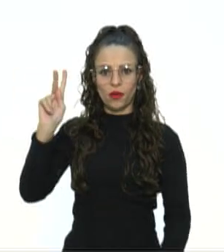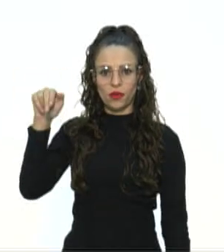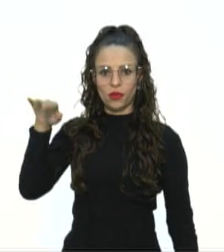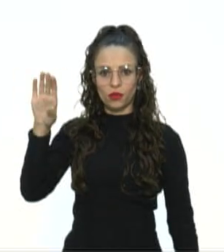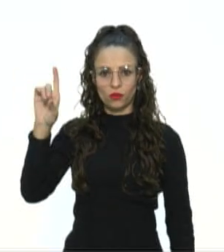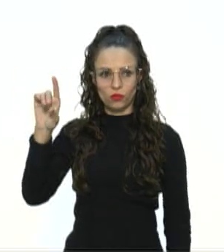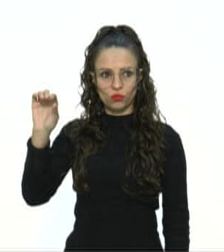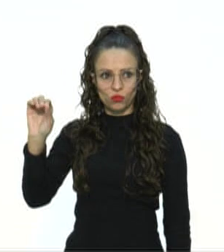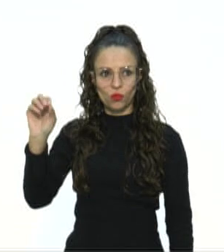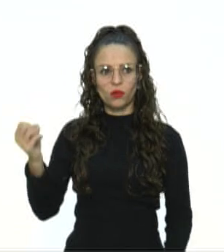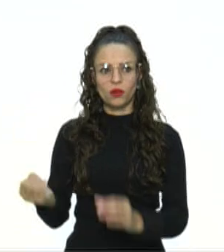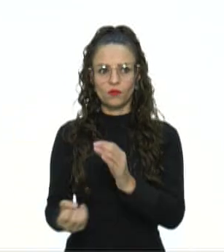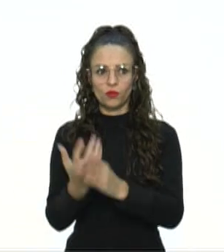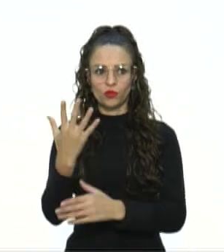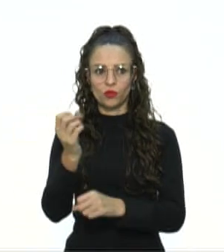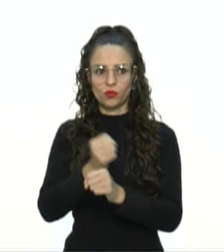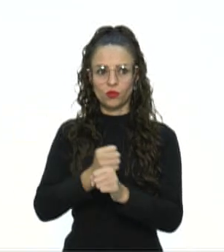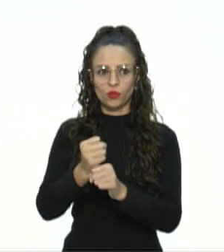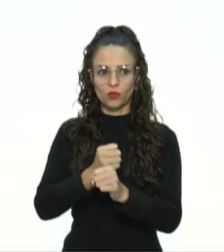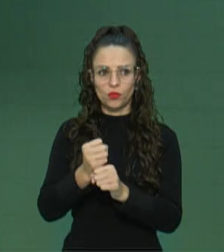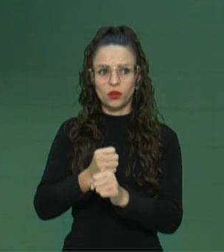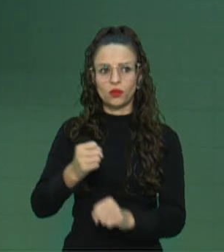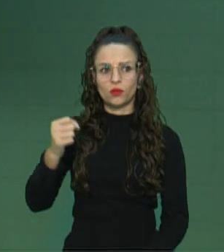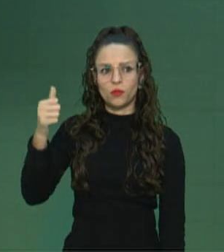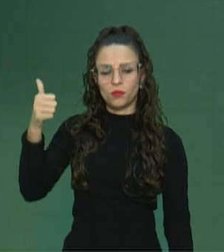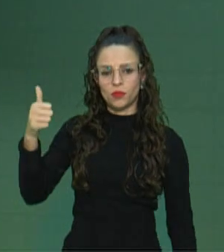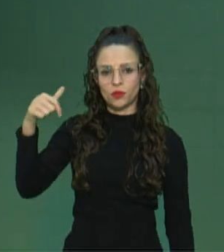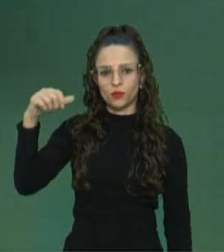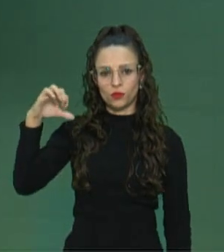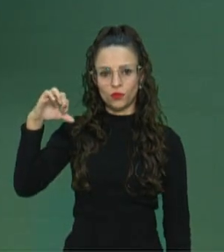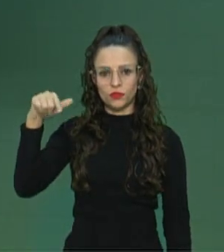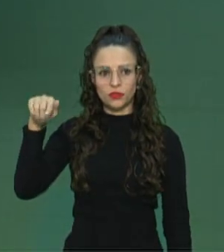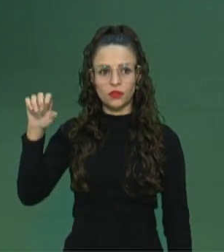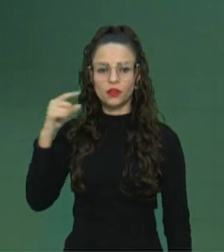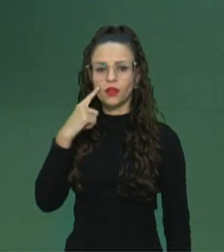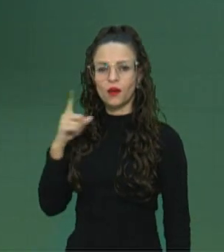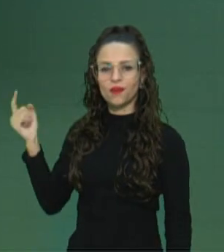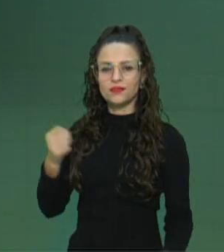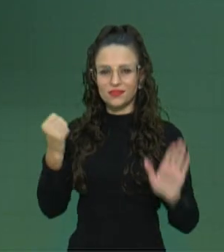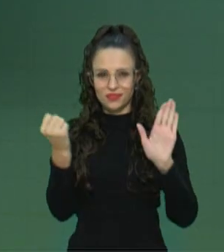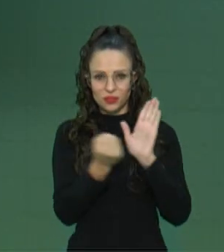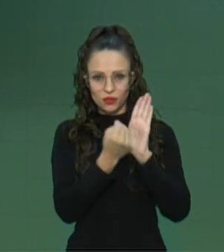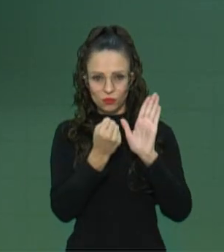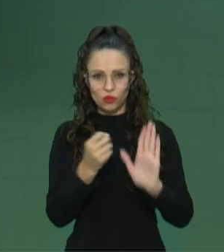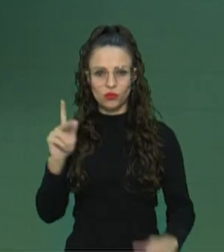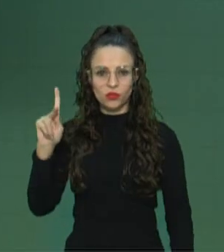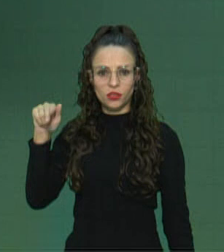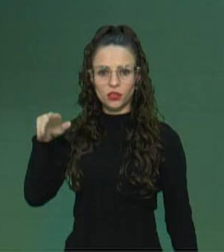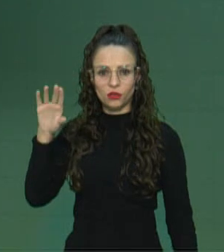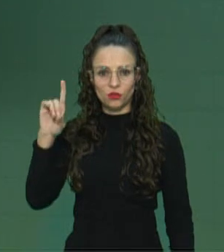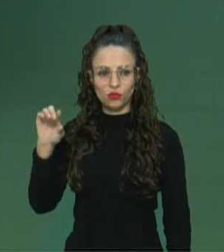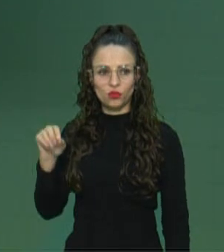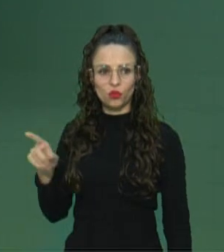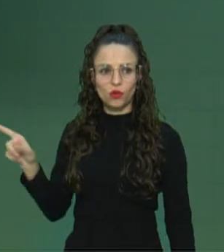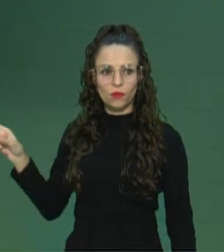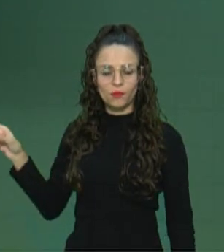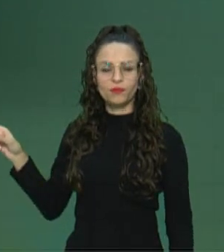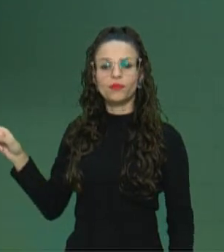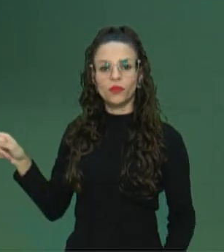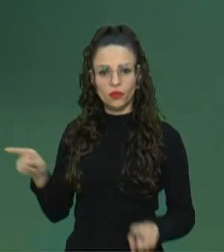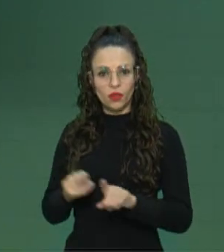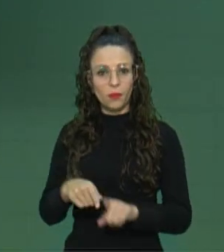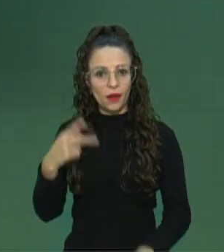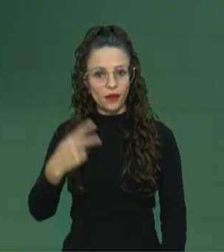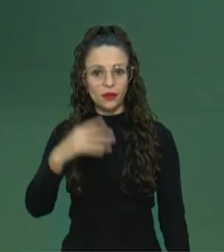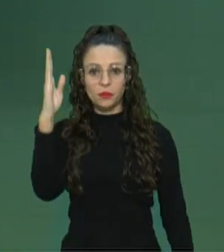1970. Então aqui está ao lado aqui o símbolo da Federação Internacional de Kendo, né? E logo abaixo aqui também, como a modalidade é bastante forte